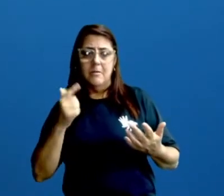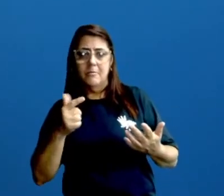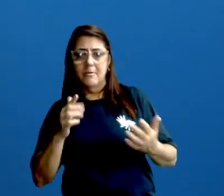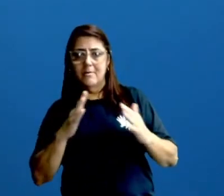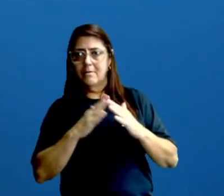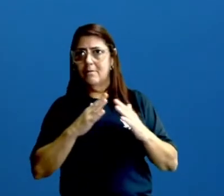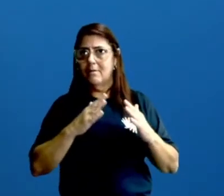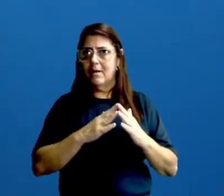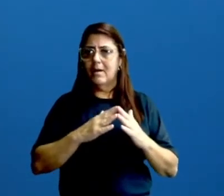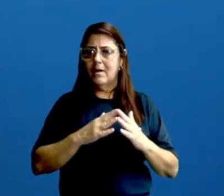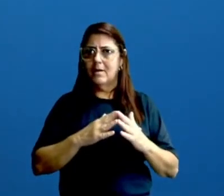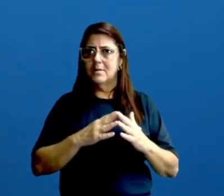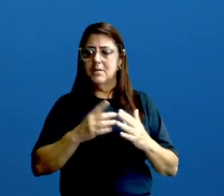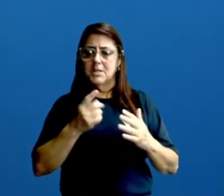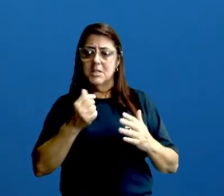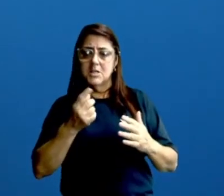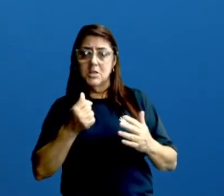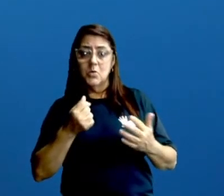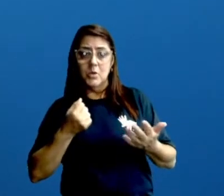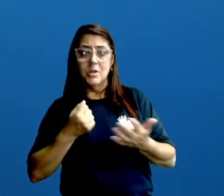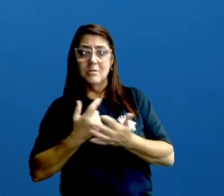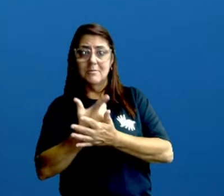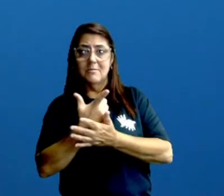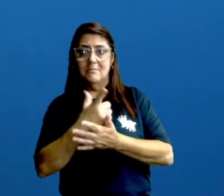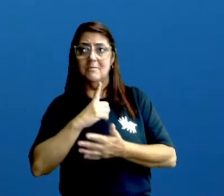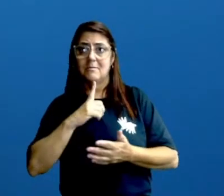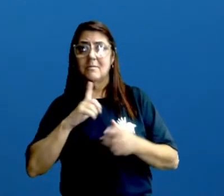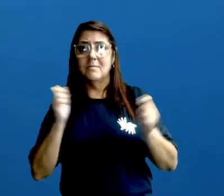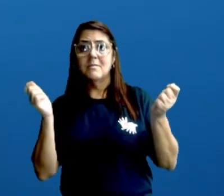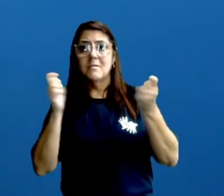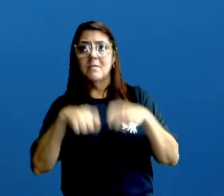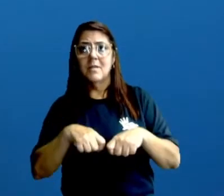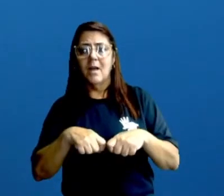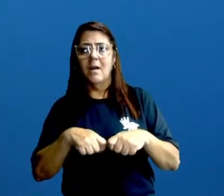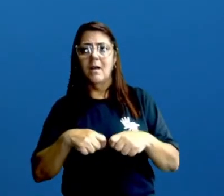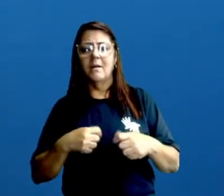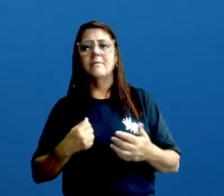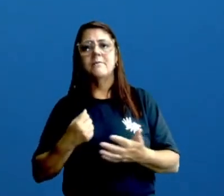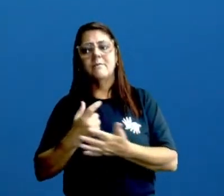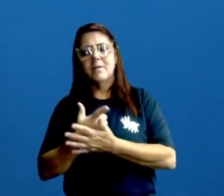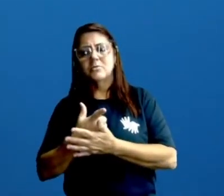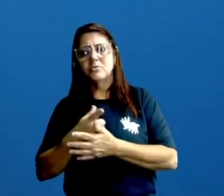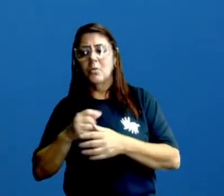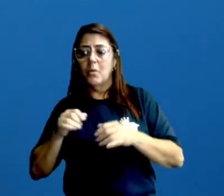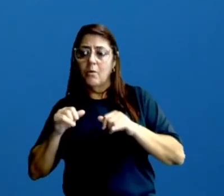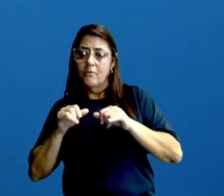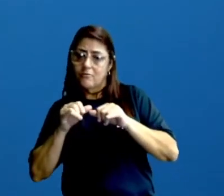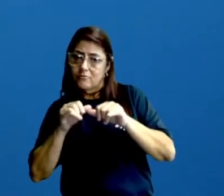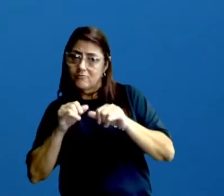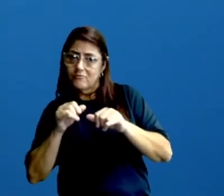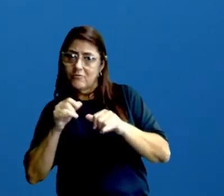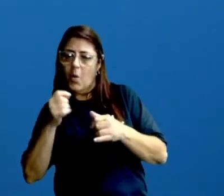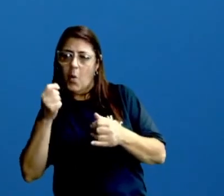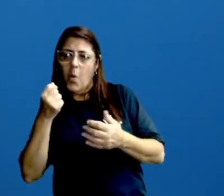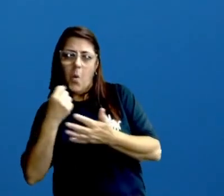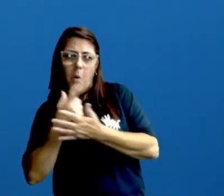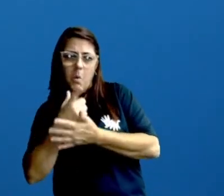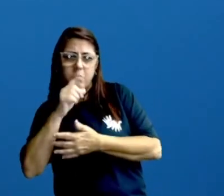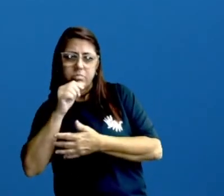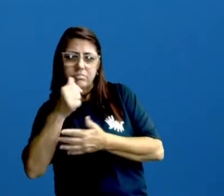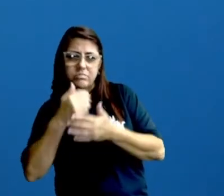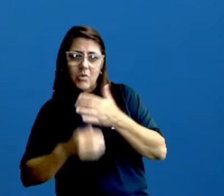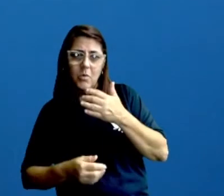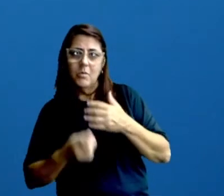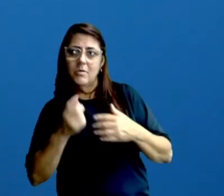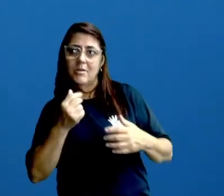casa. Então, se o dinheiro der para comprar feijão, ele vai, sobrou algum dinheirinho, ele vai comprar o arroz. Sobrou